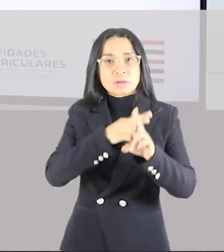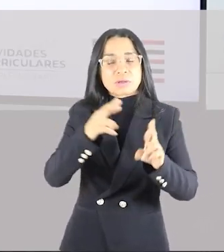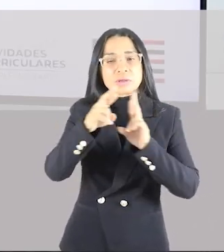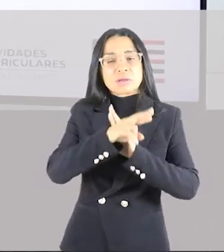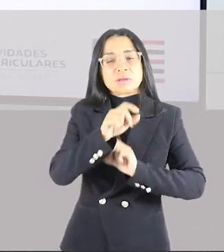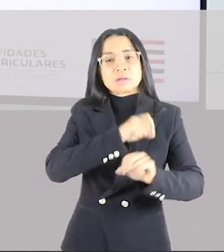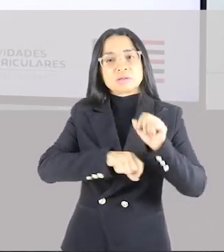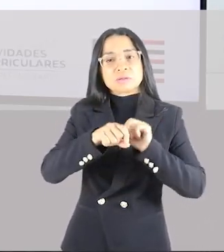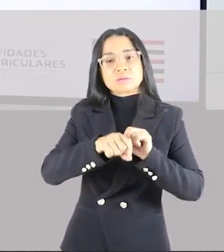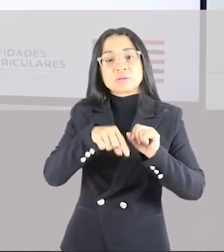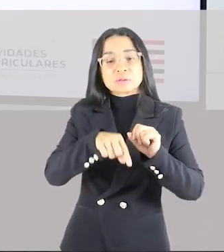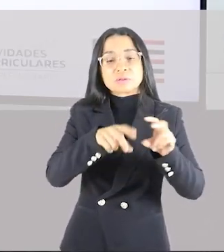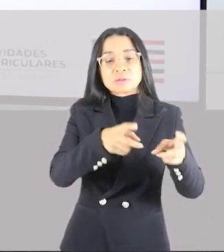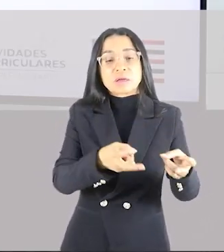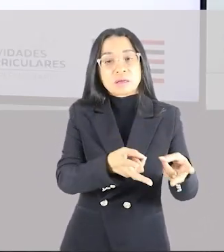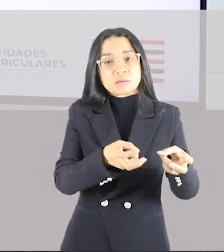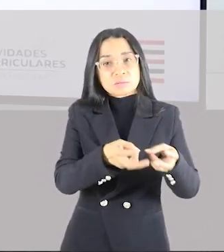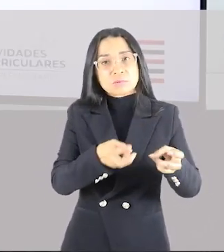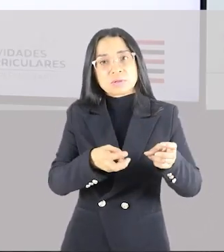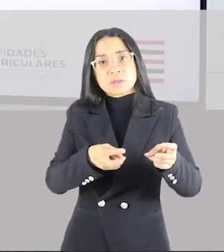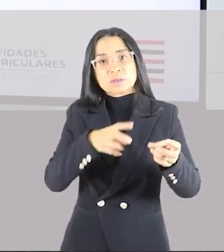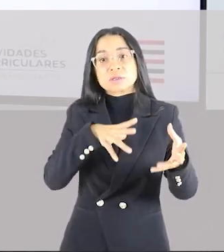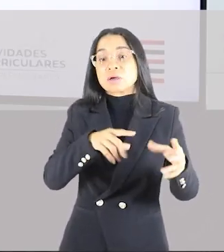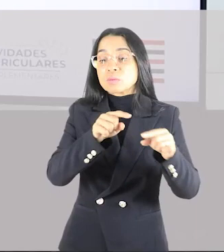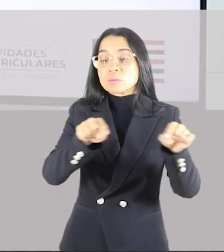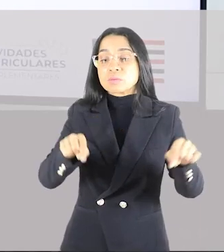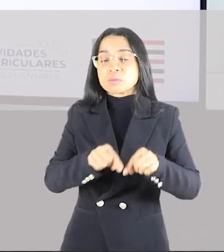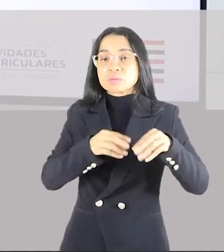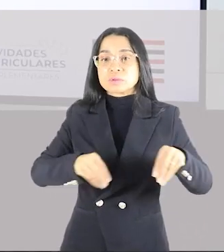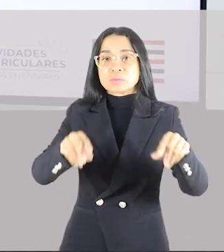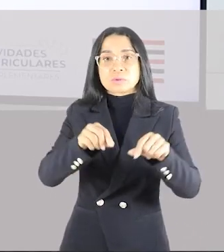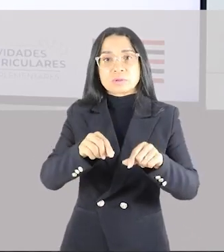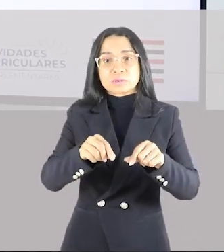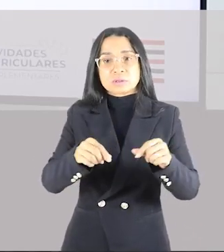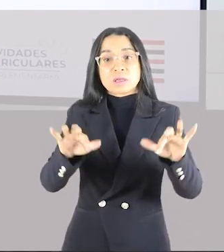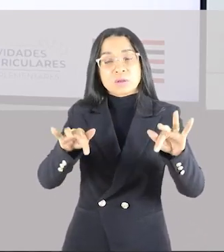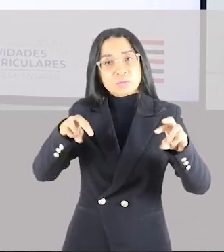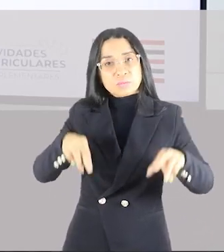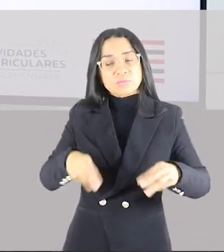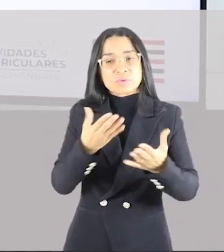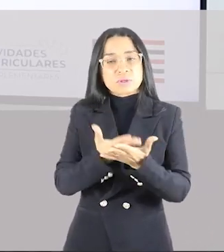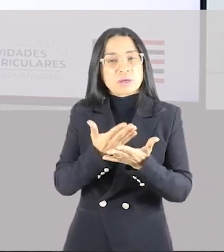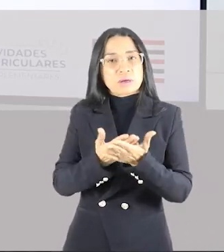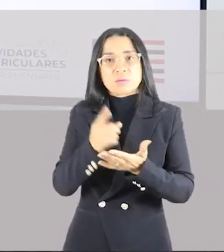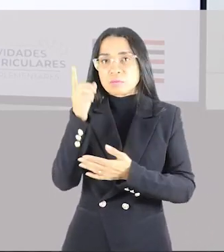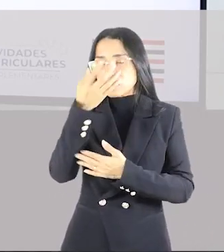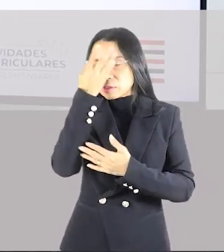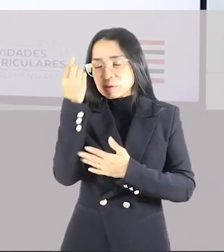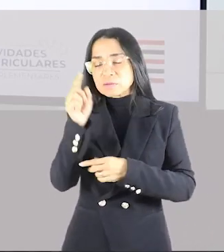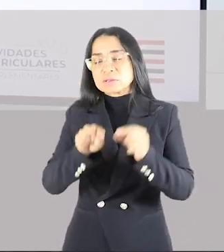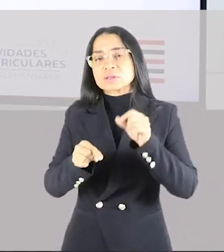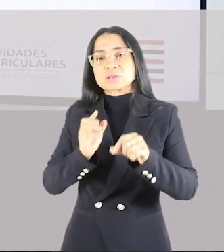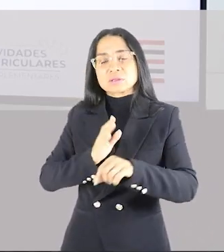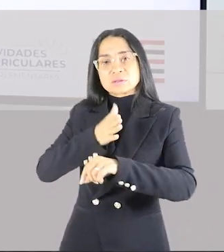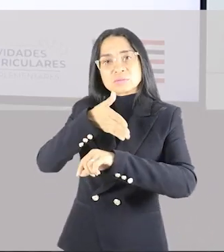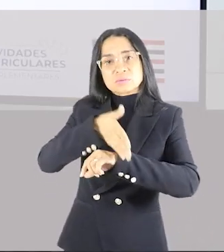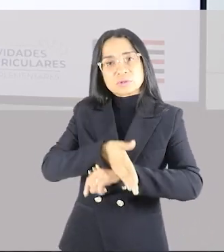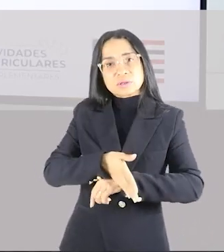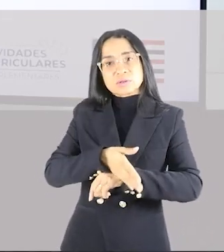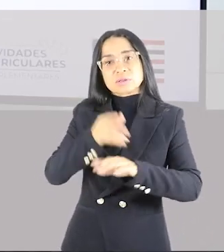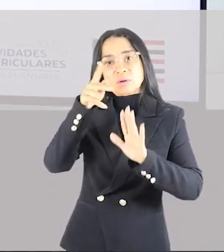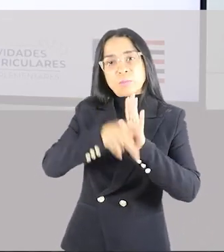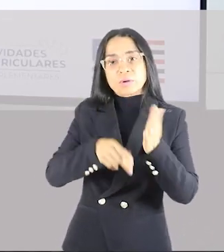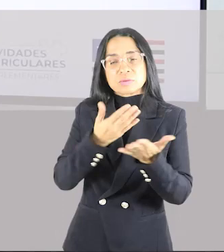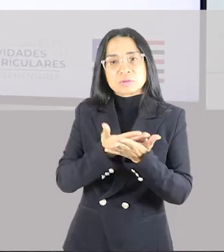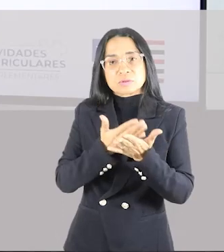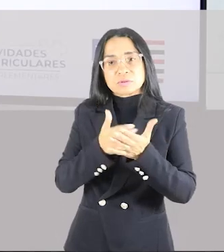chegando ao final da nossa aula. Não esqueçam de acessar o plano de estudo para mais informações E também sigam a plataforma Gonçalves Dias aí